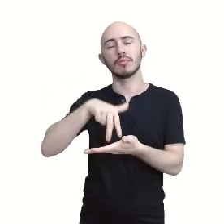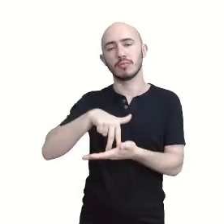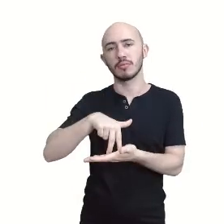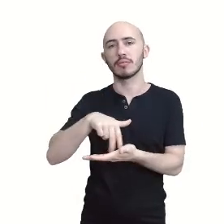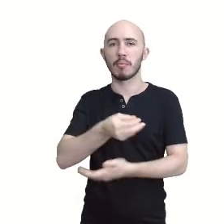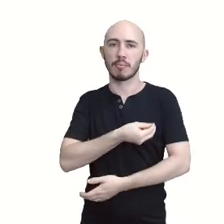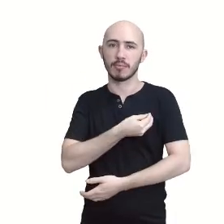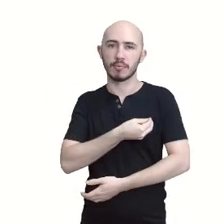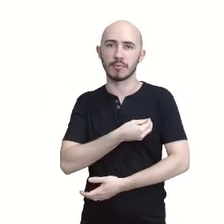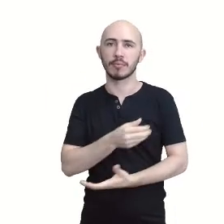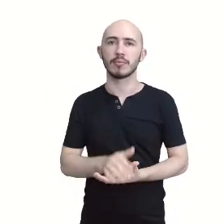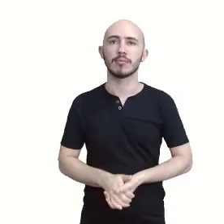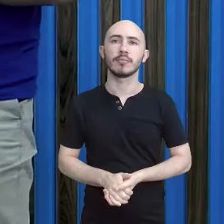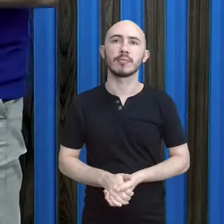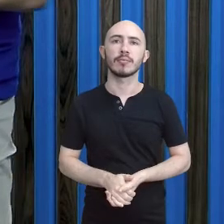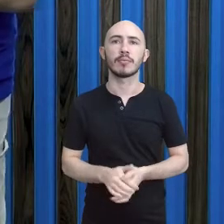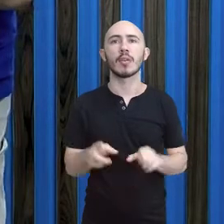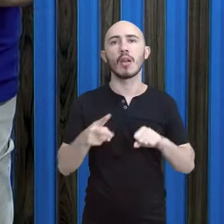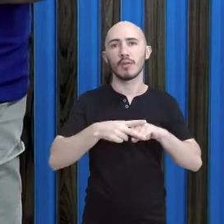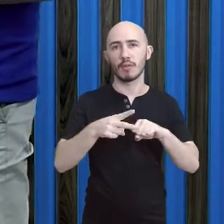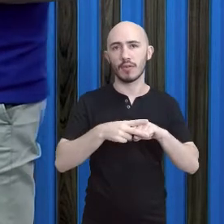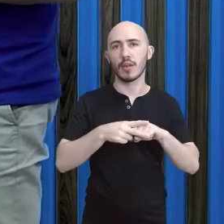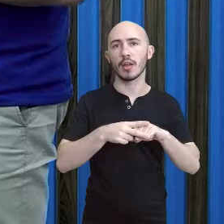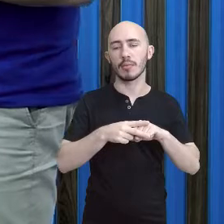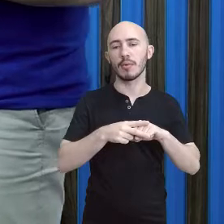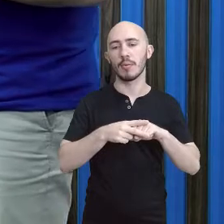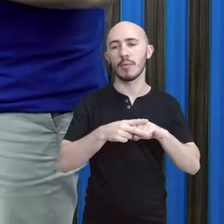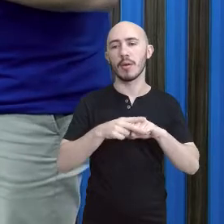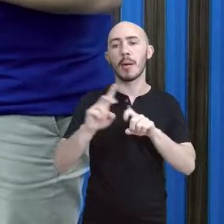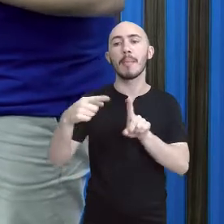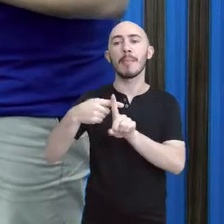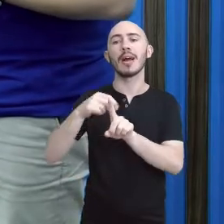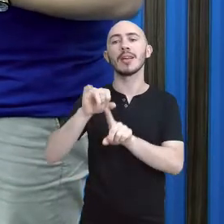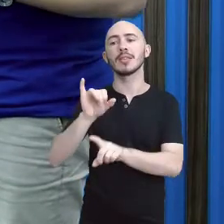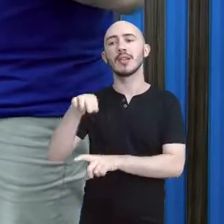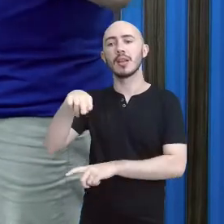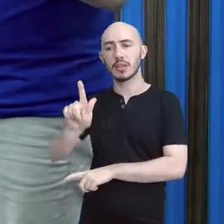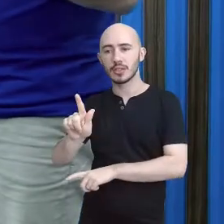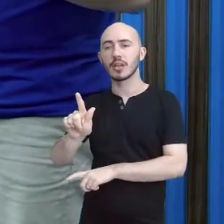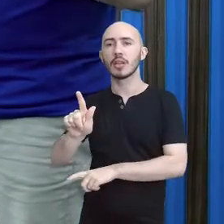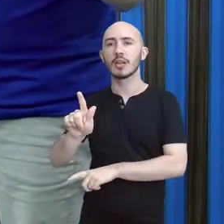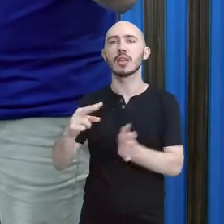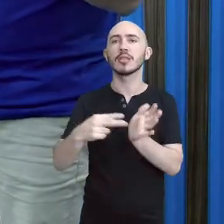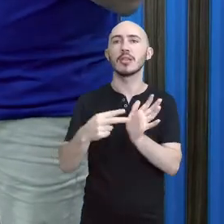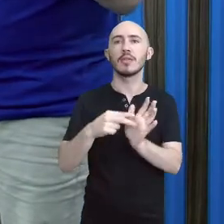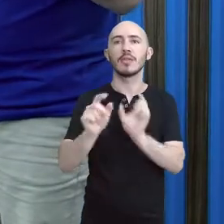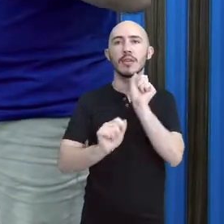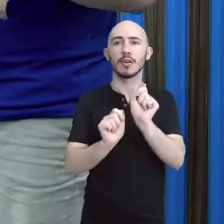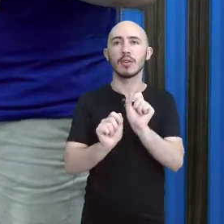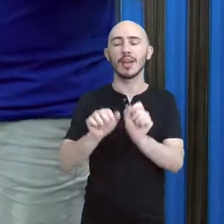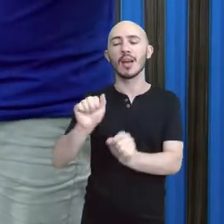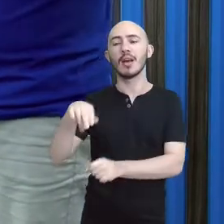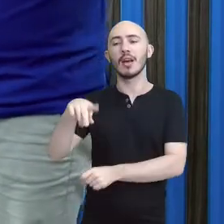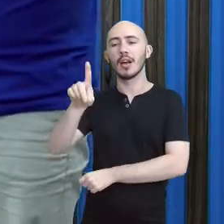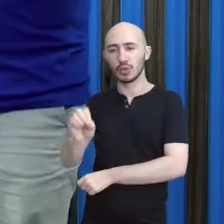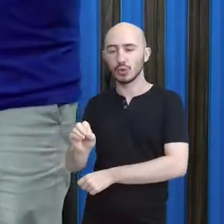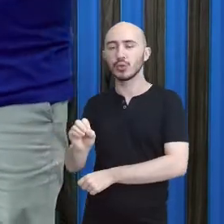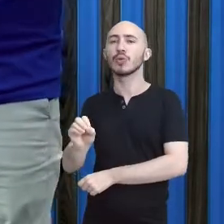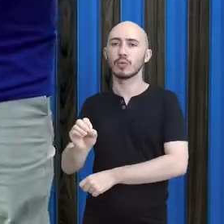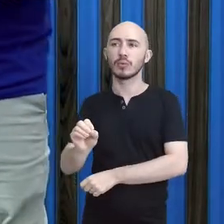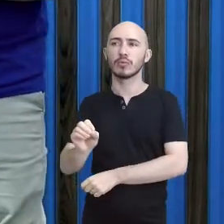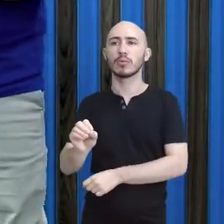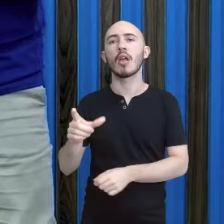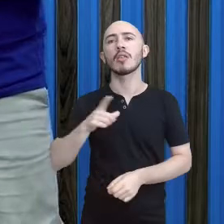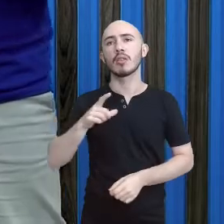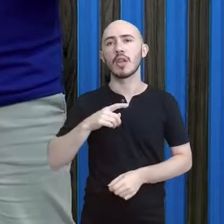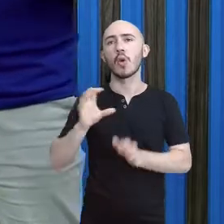verbo principal, mais o ing, vai ficar com a ideia de ando, de endo, de indo. Ainda tem uma situação que é